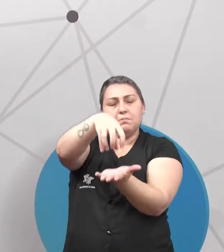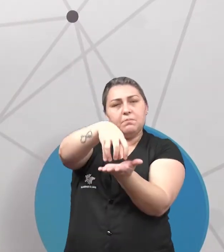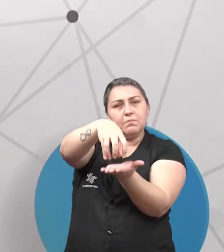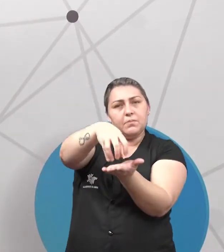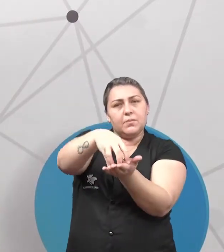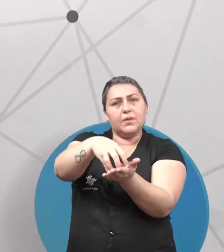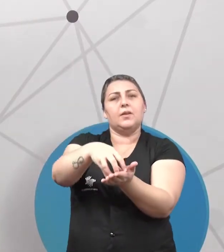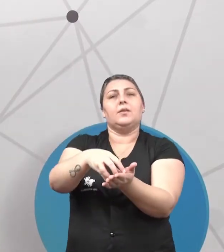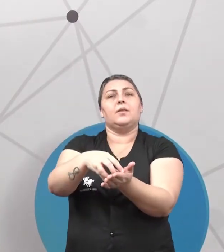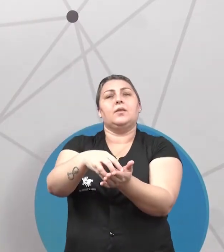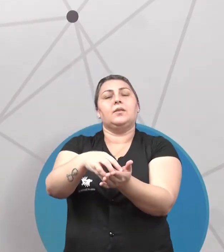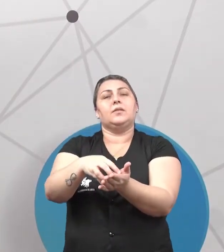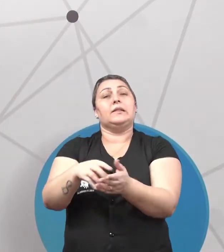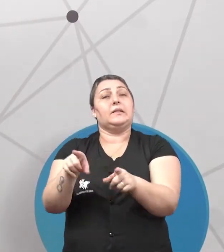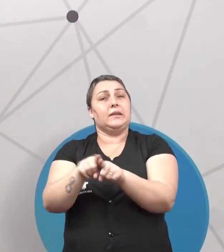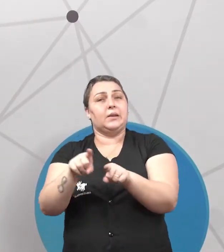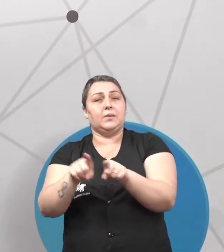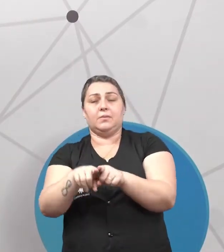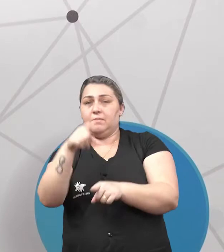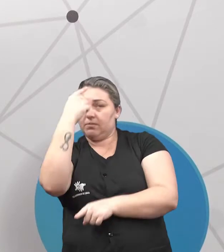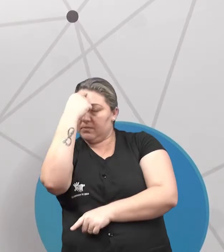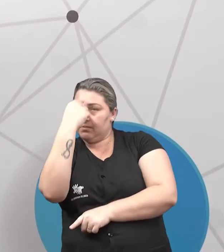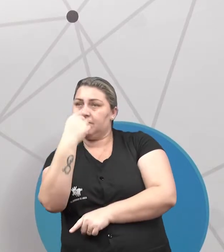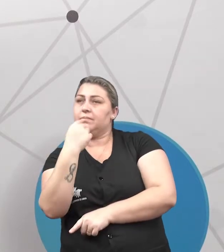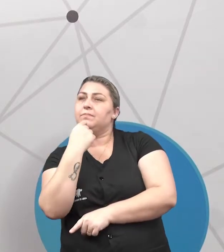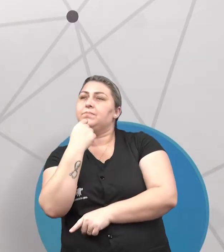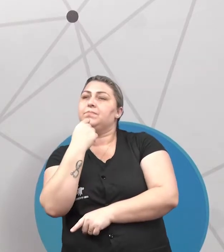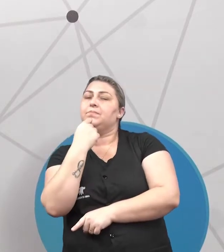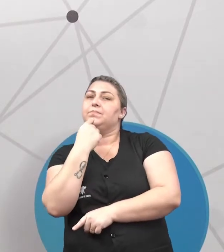do poder. A gente tem também aí a figura do